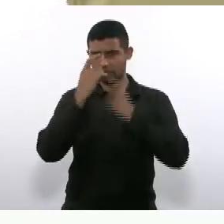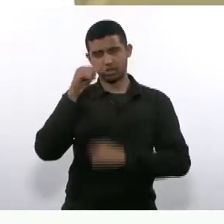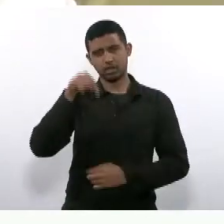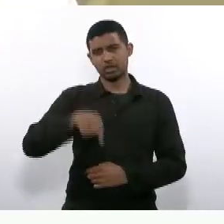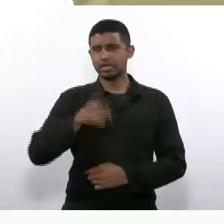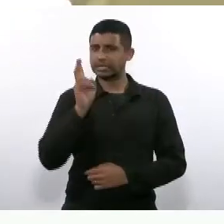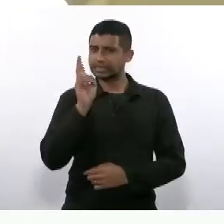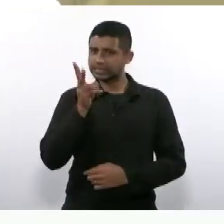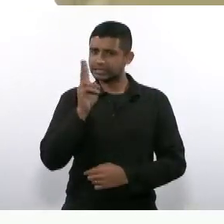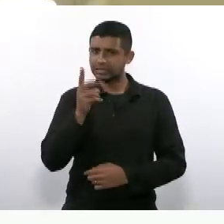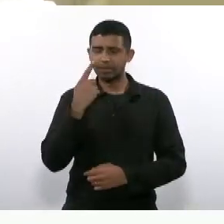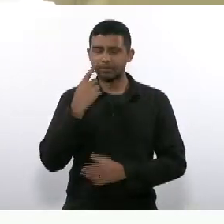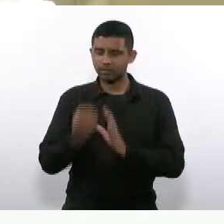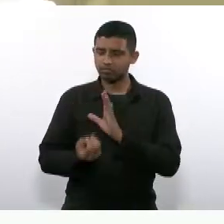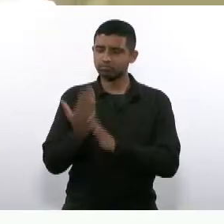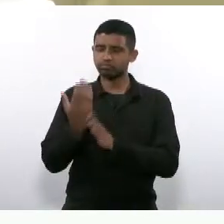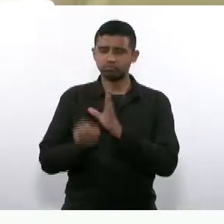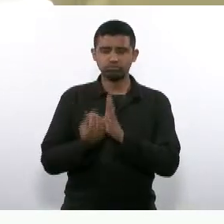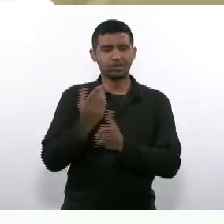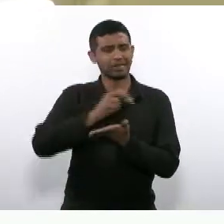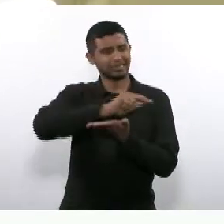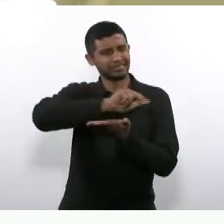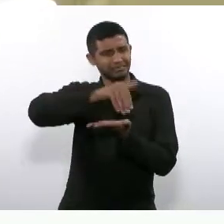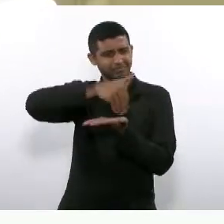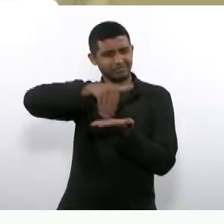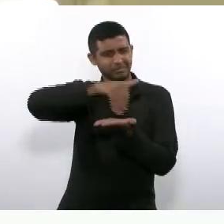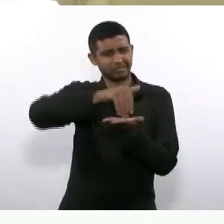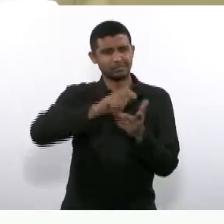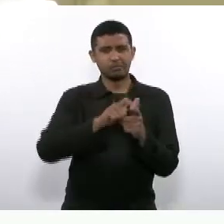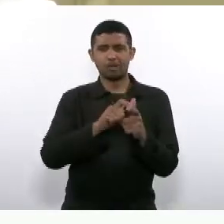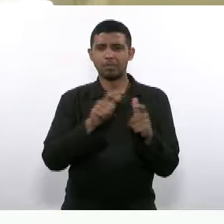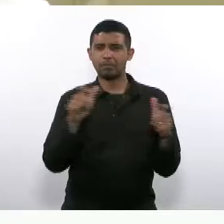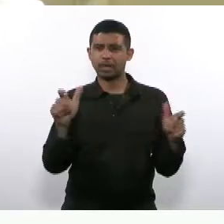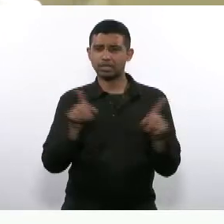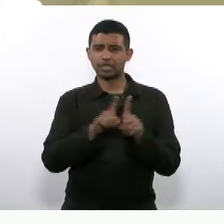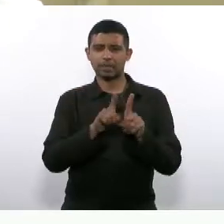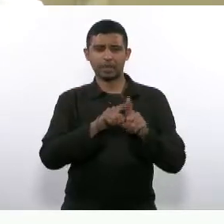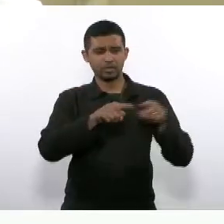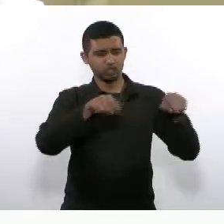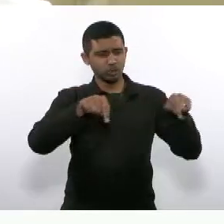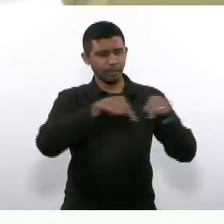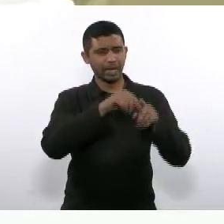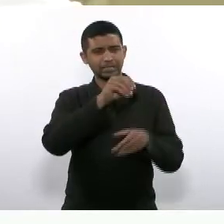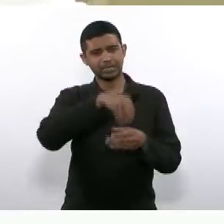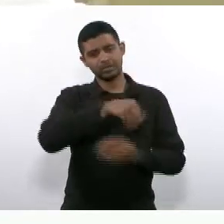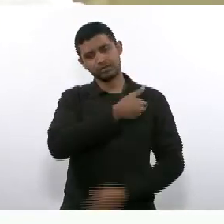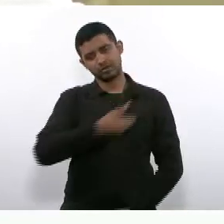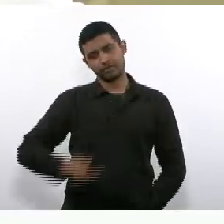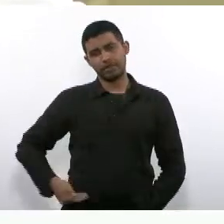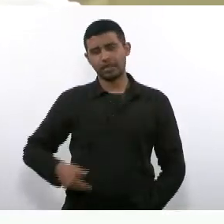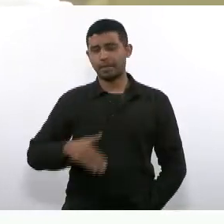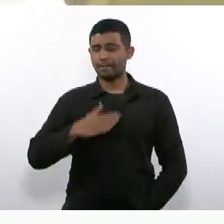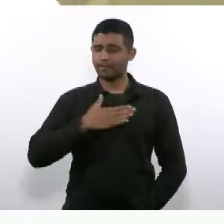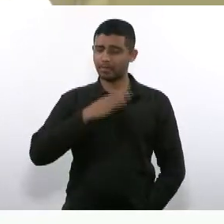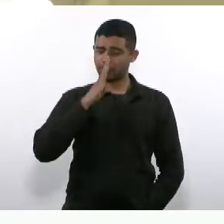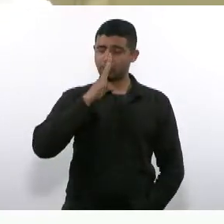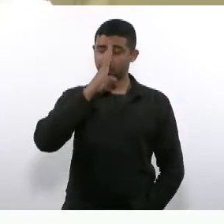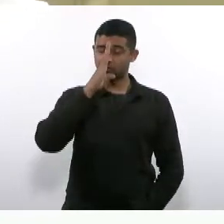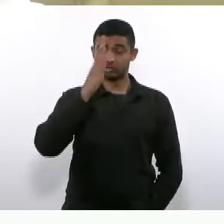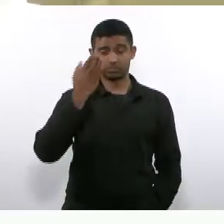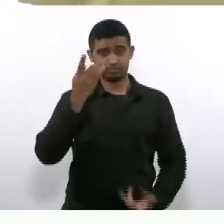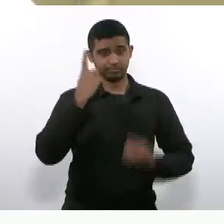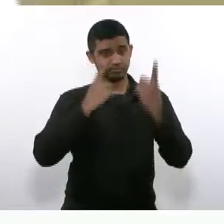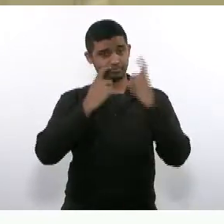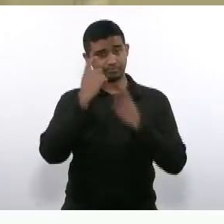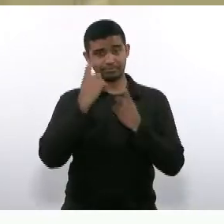sempre com criação de mais e mais secretarias, mais e mais espaços dentro do governo. Então, Essa seria a minha preocupação, muito bem colocada também por